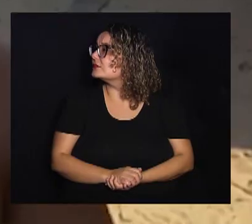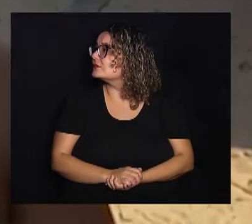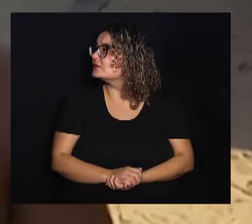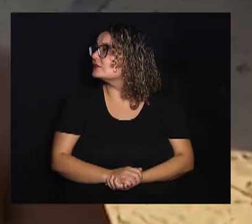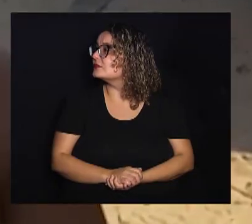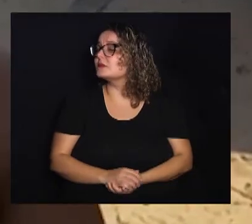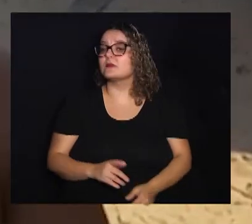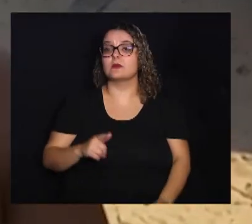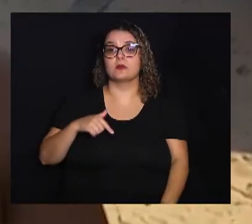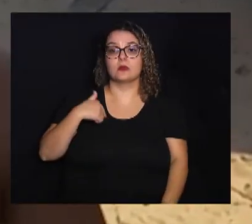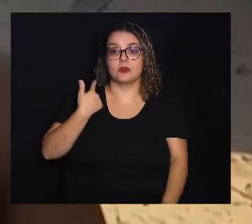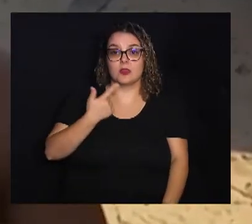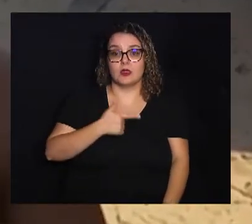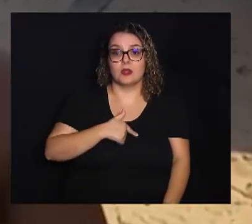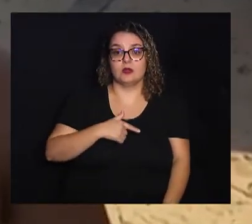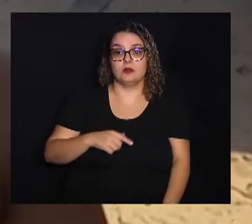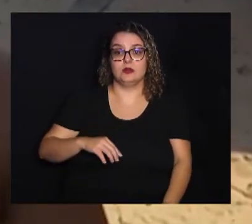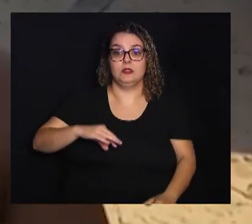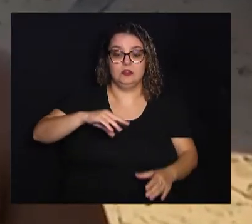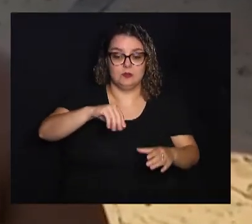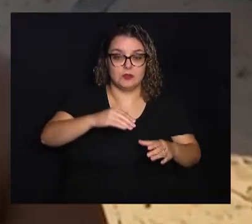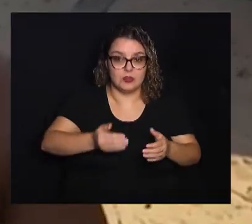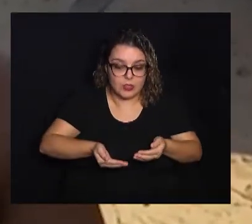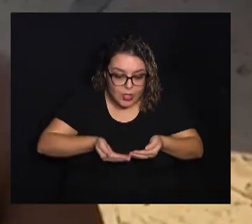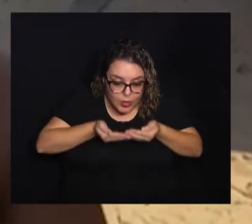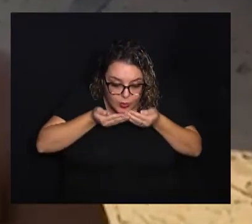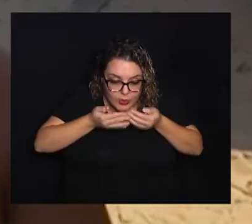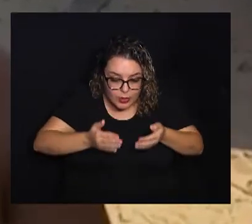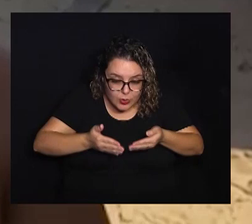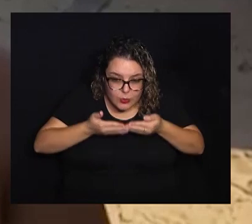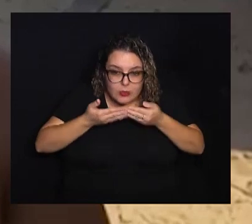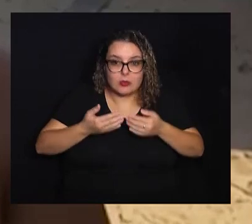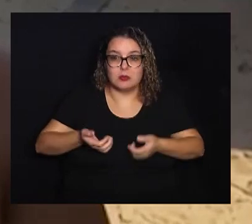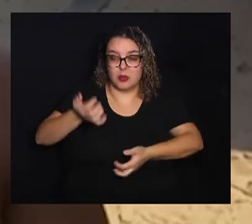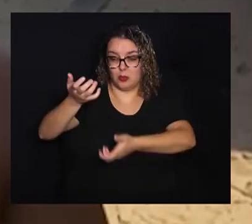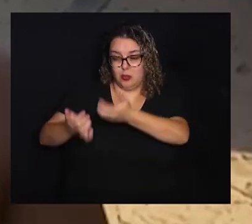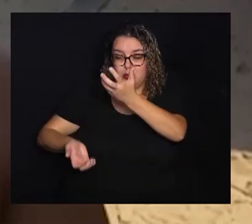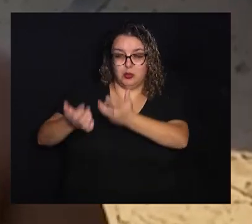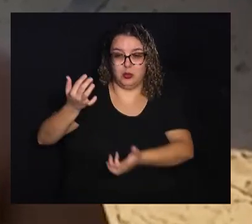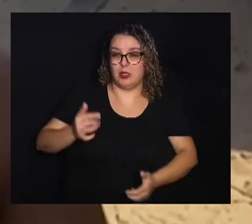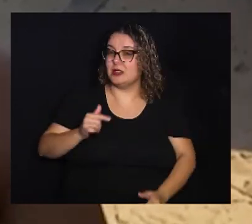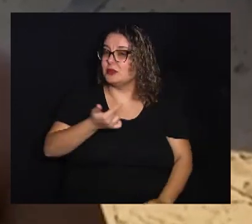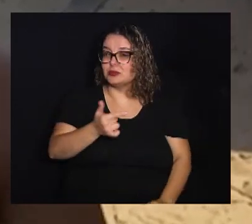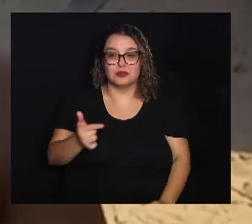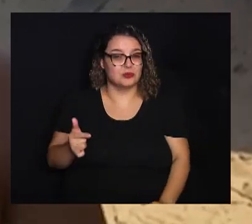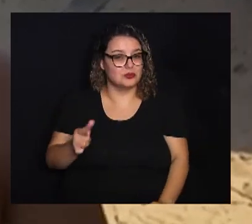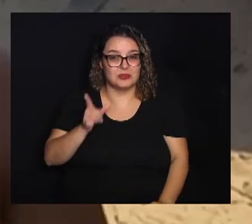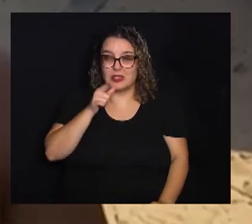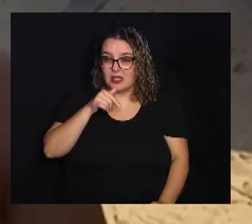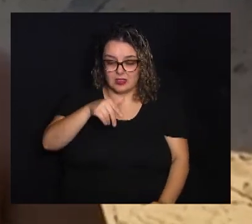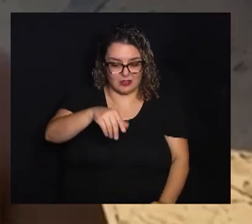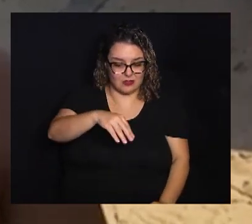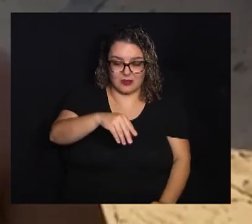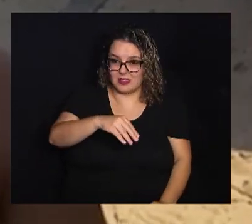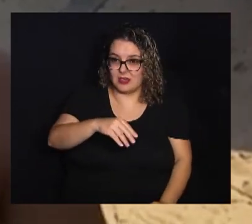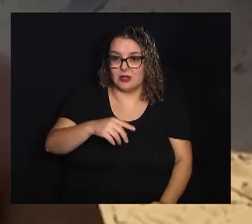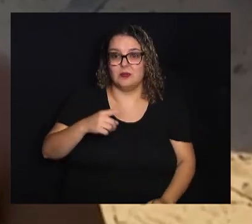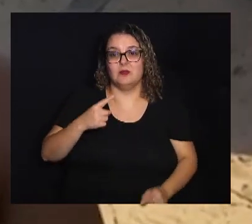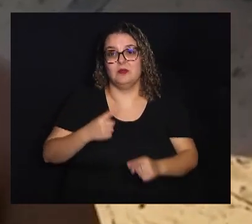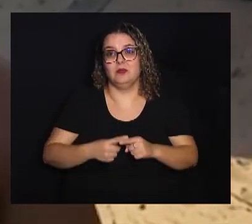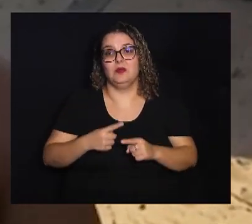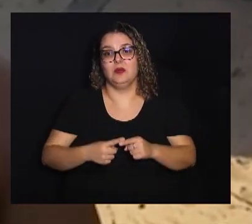A gente ia nas torneiras para beber água devido ao calor do fogo. Não se tinha mais água na torneira, porque o